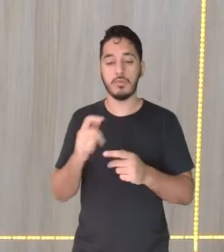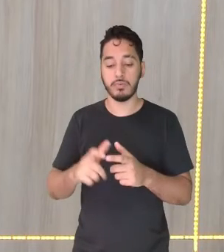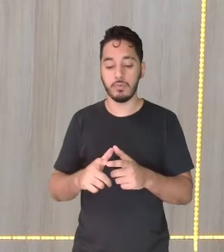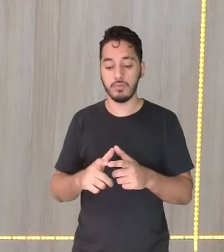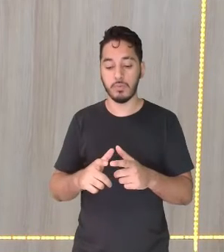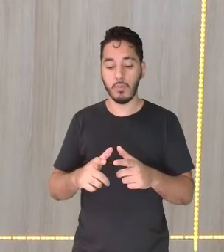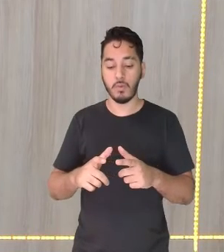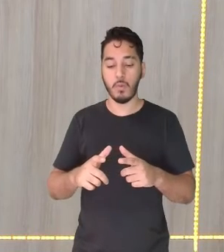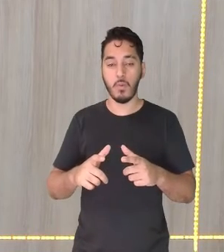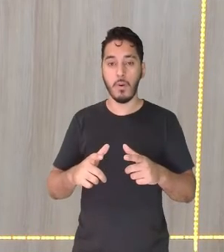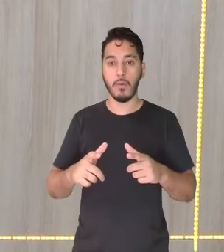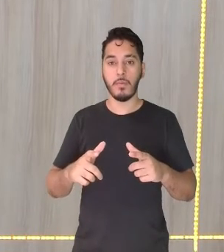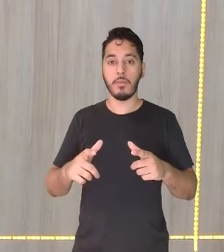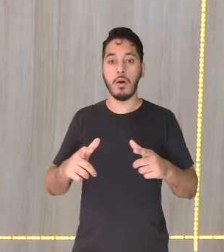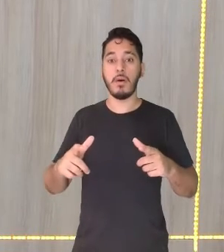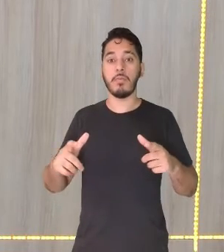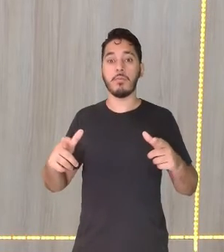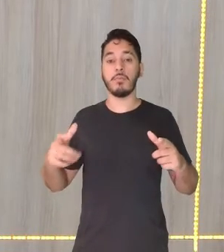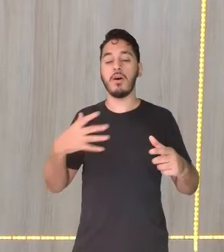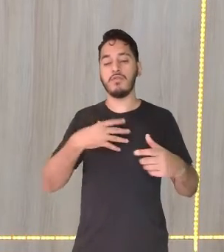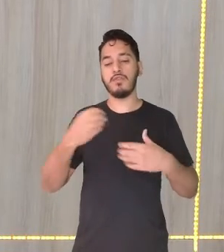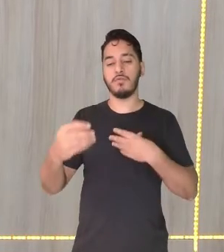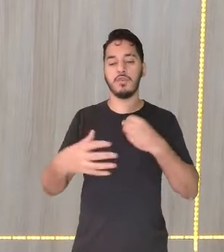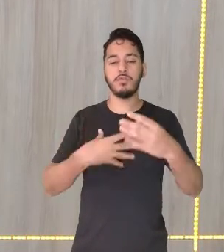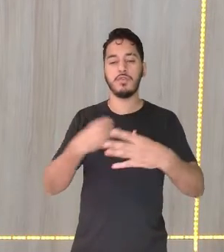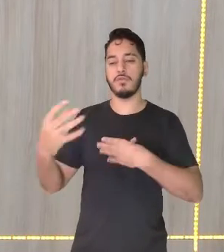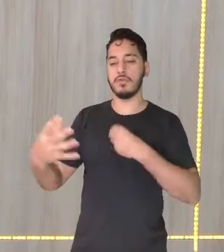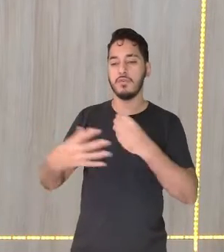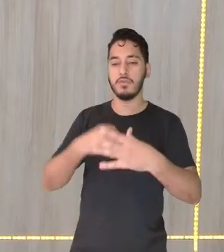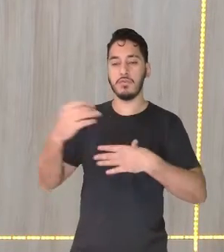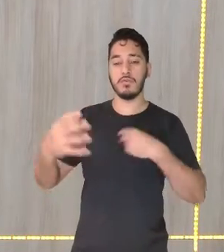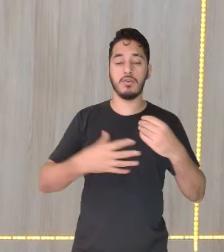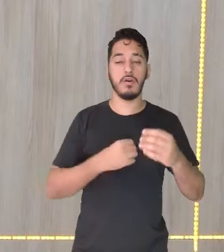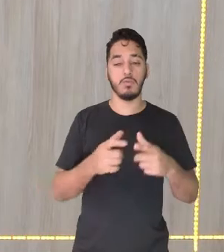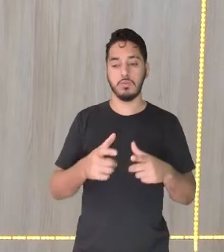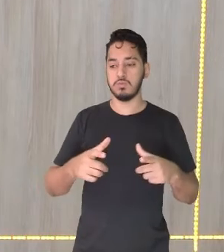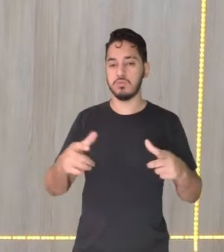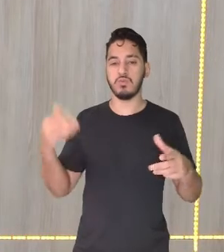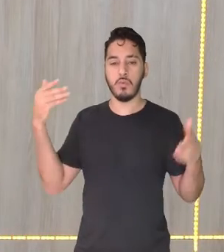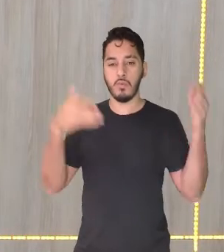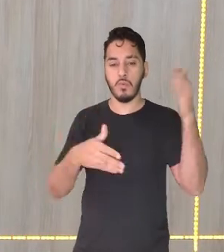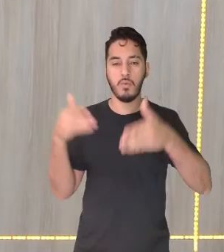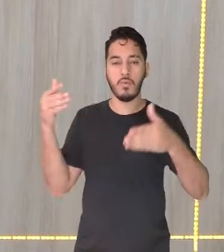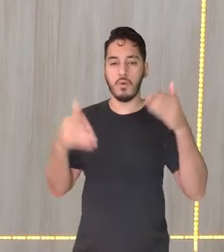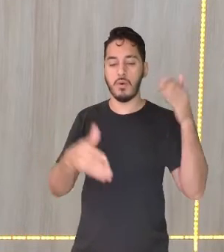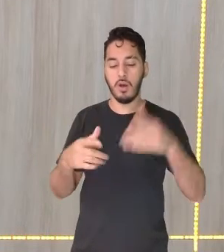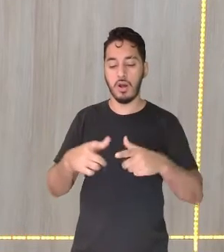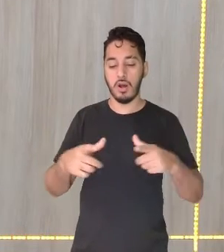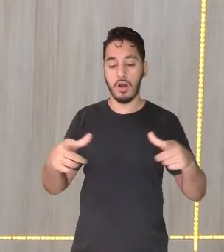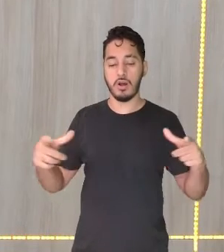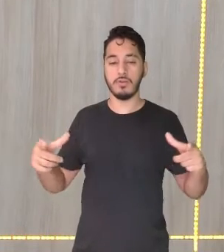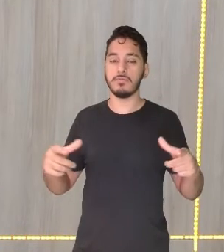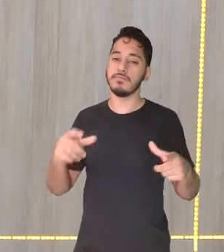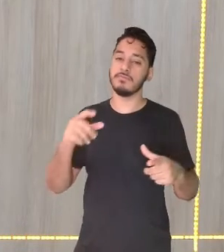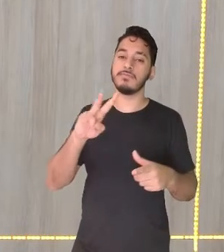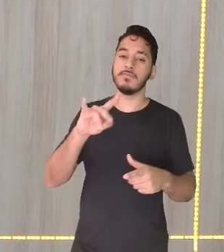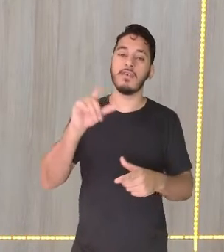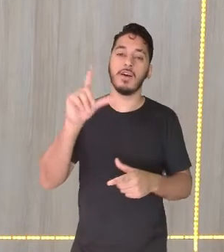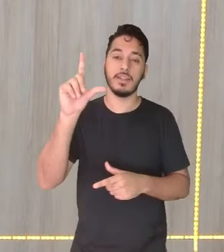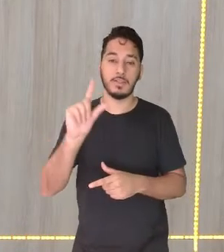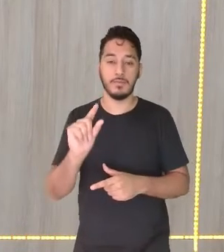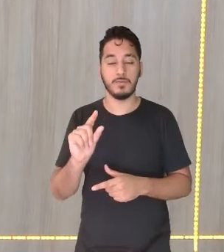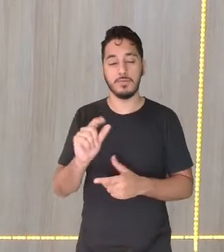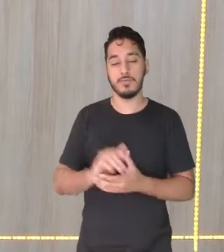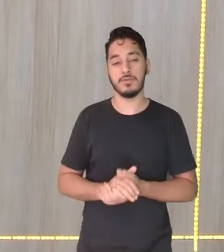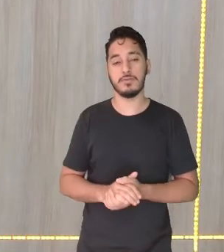começa a crescer de forma descontrolada, a gente vai ter uma diminuição dessa oferta de